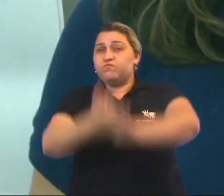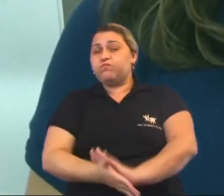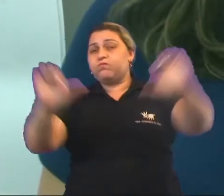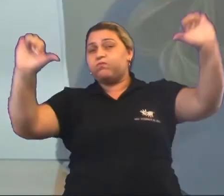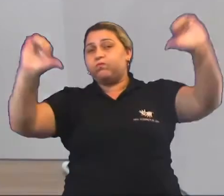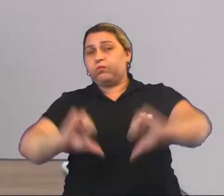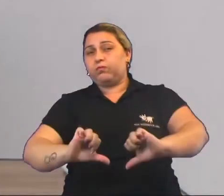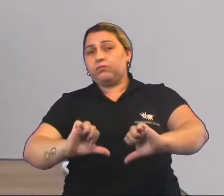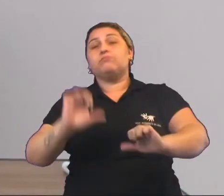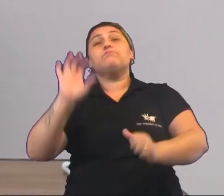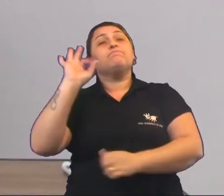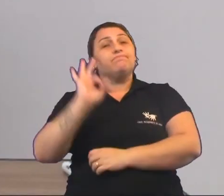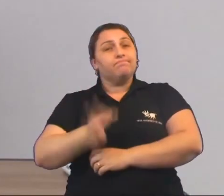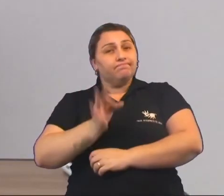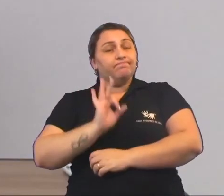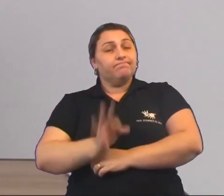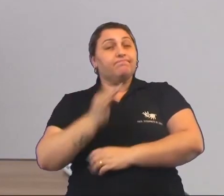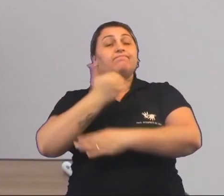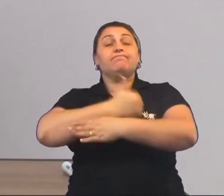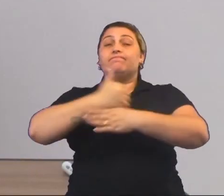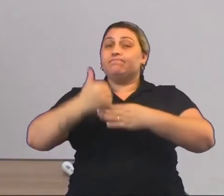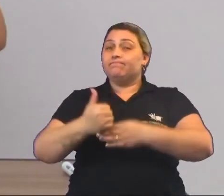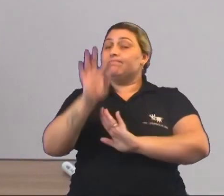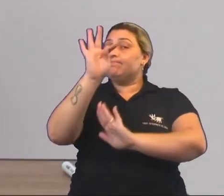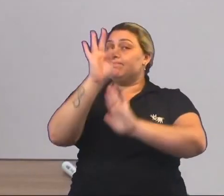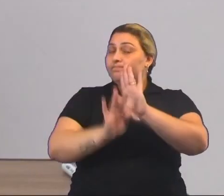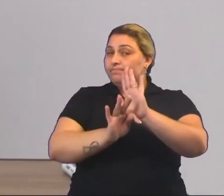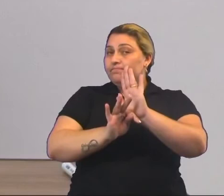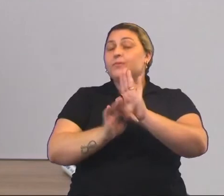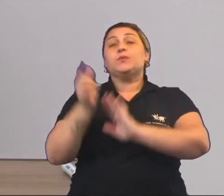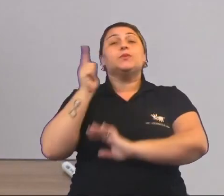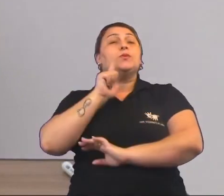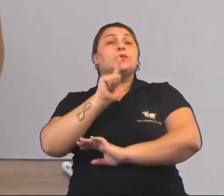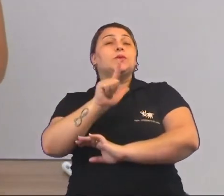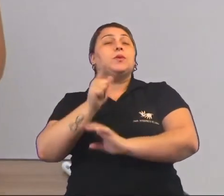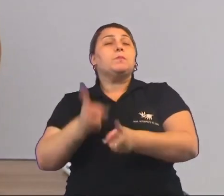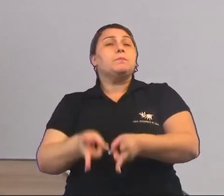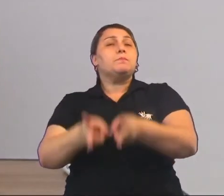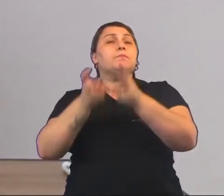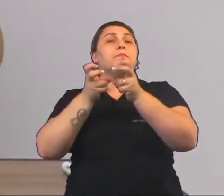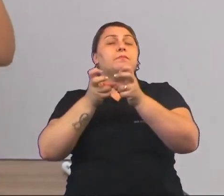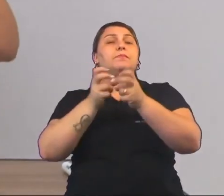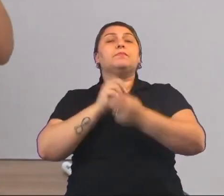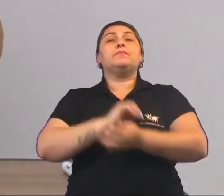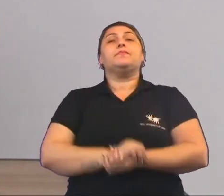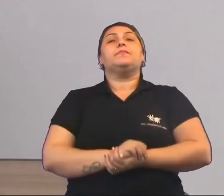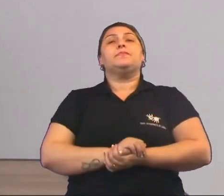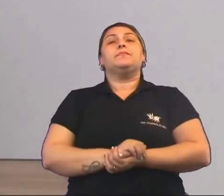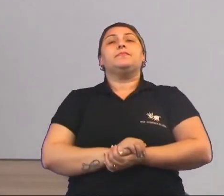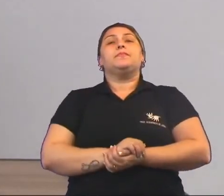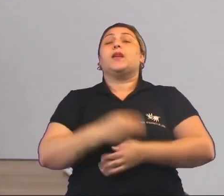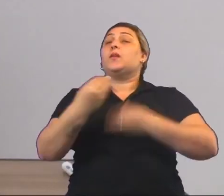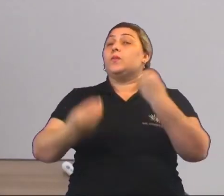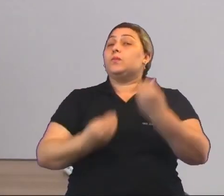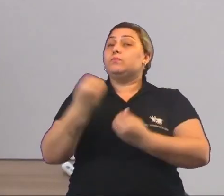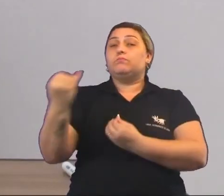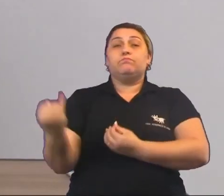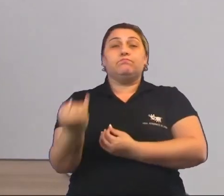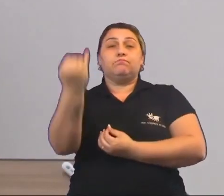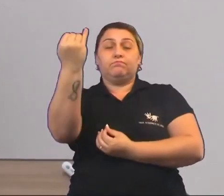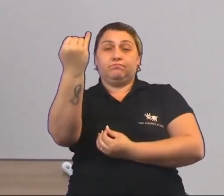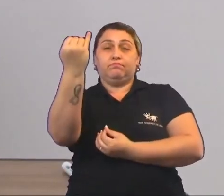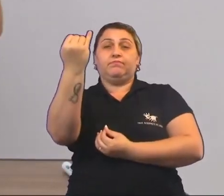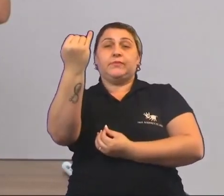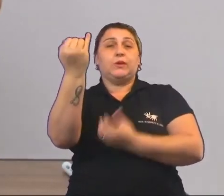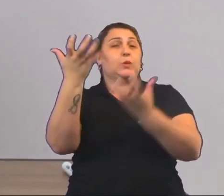arruína. Isso mesmo, essa é a moral do nosso texto. Então, nós conseguimos perceber aqui, né, como é